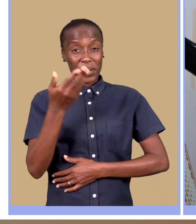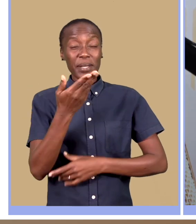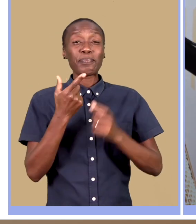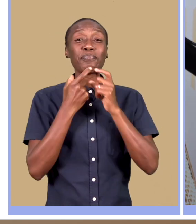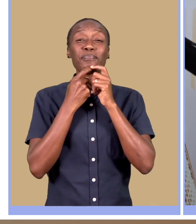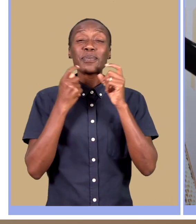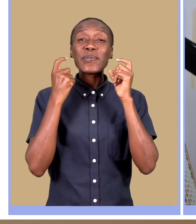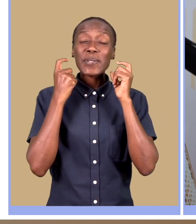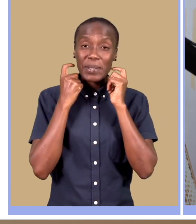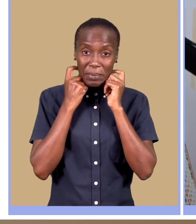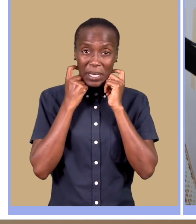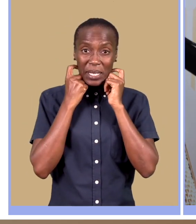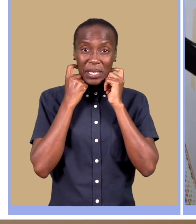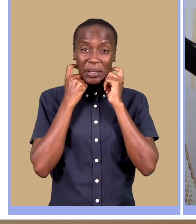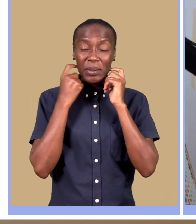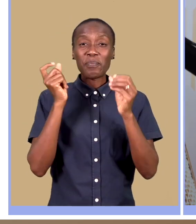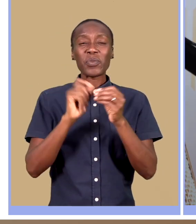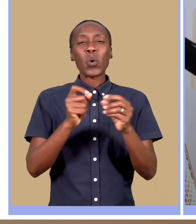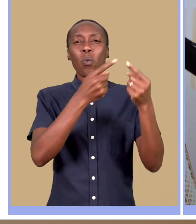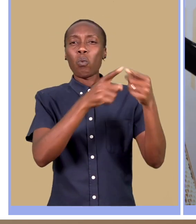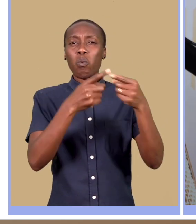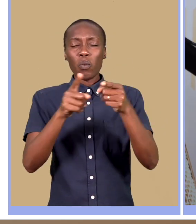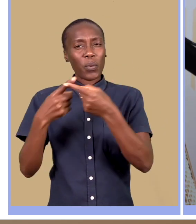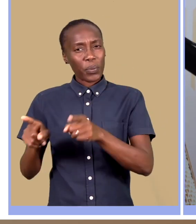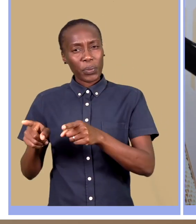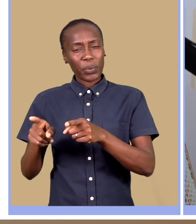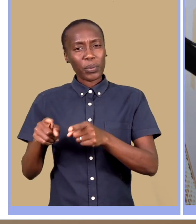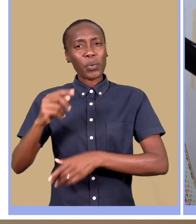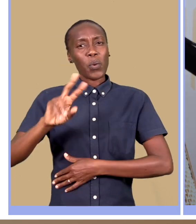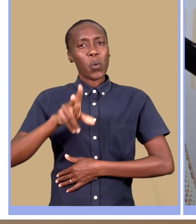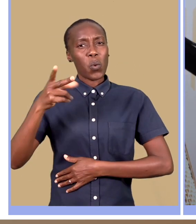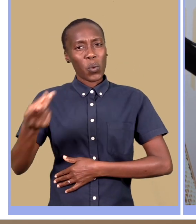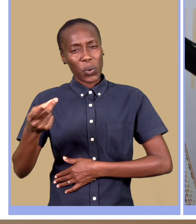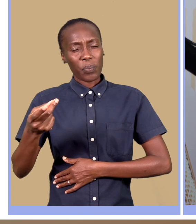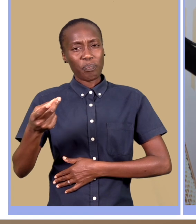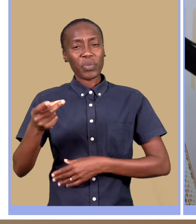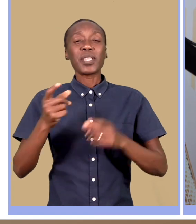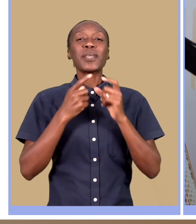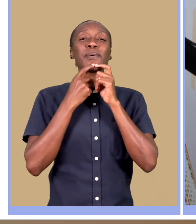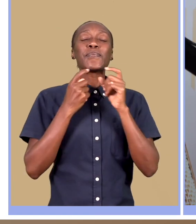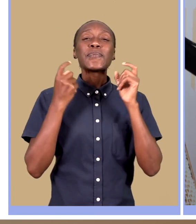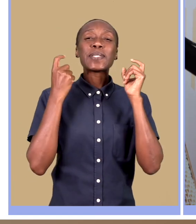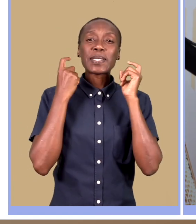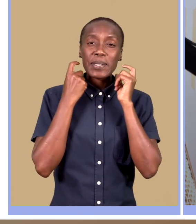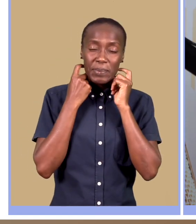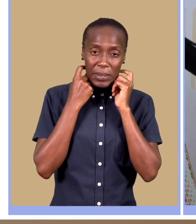Moçambique, a UNDP, em Moçambique, o